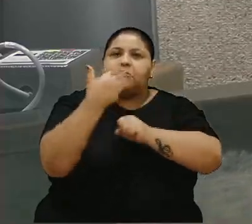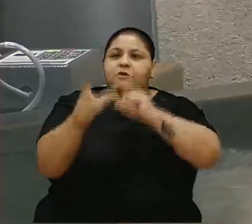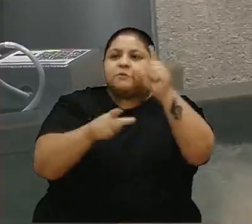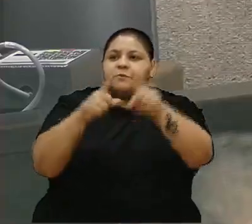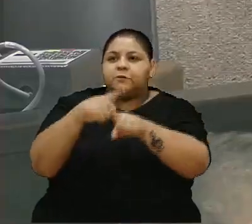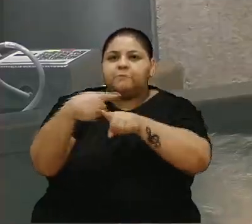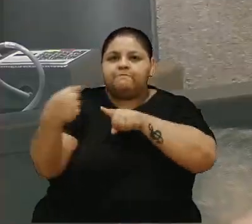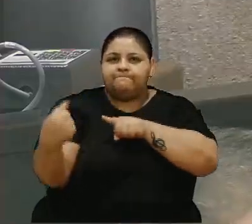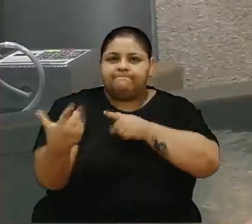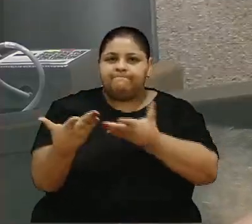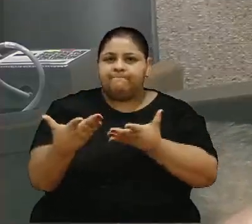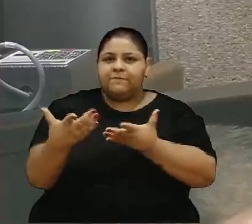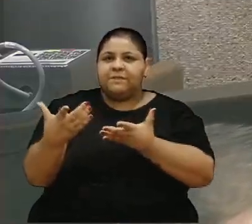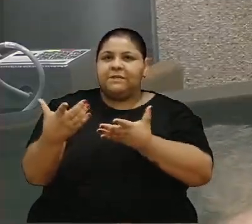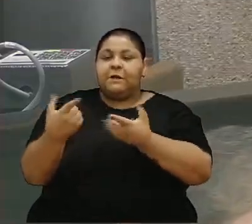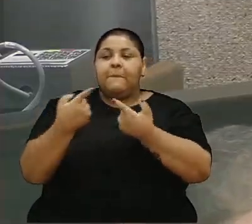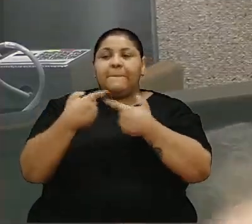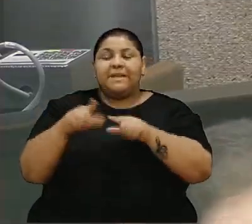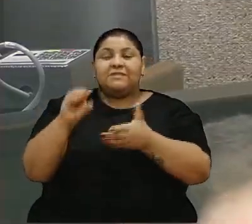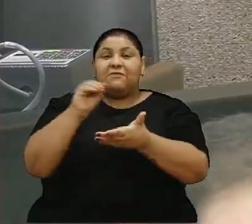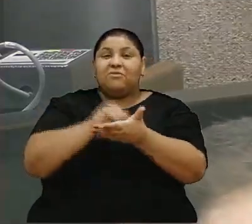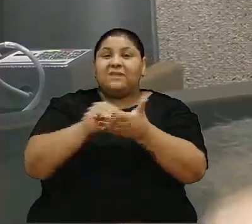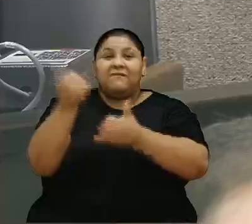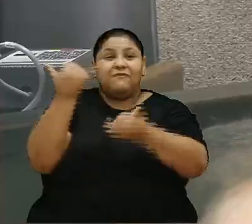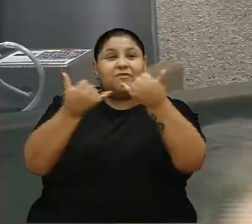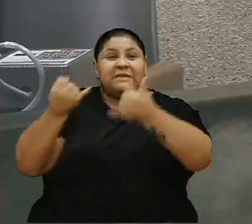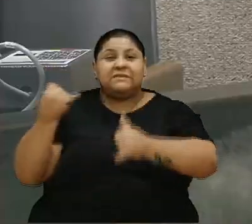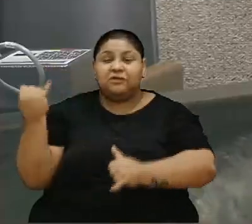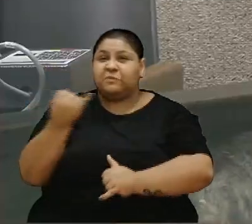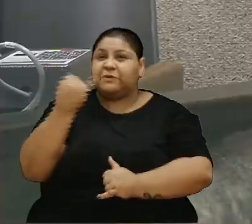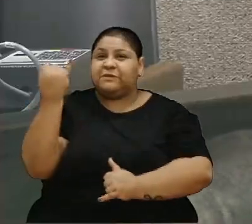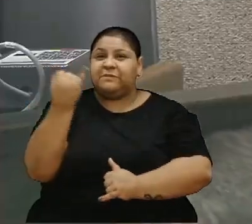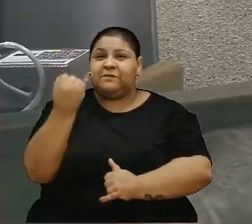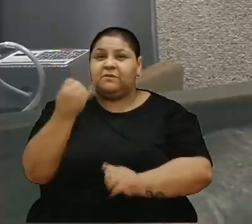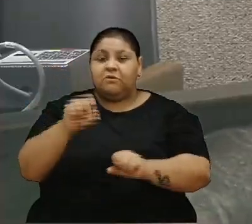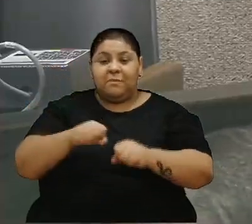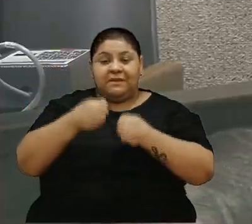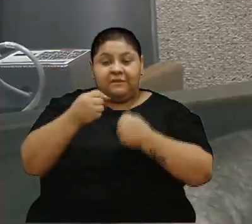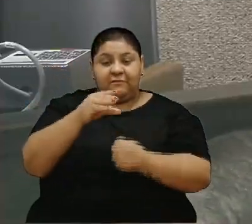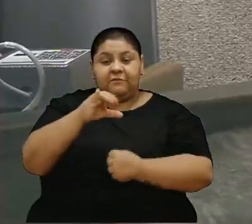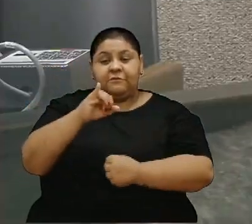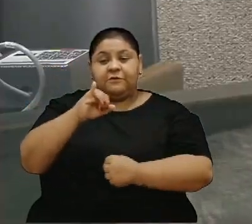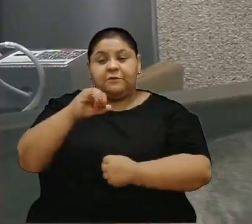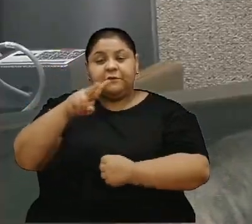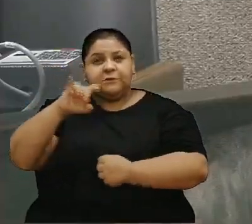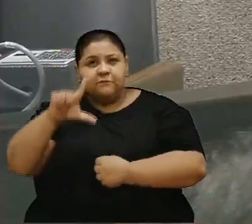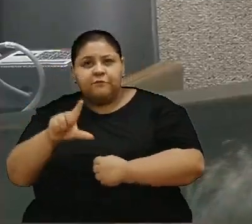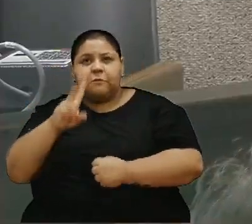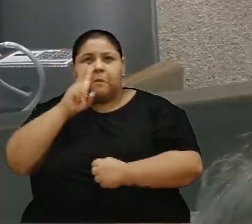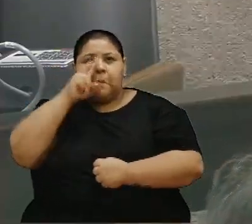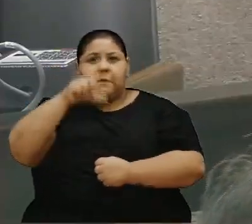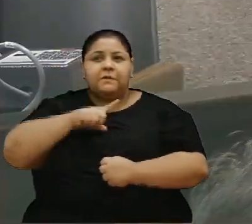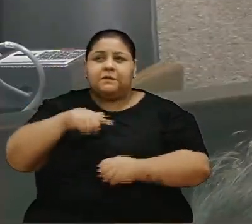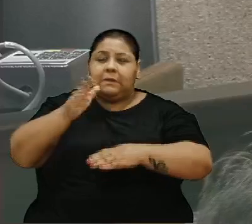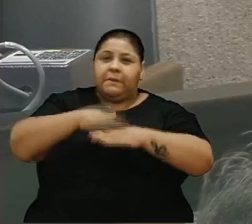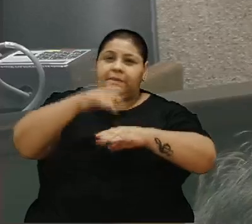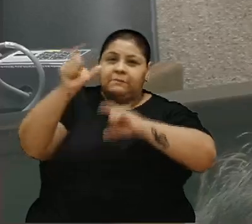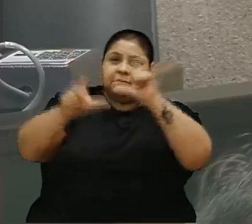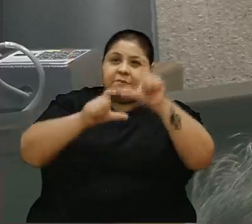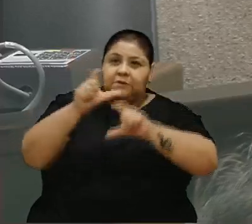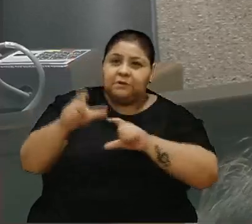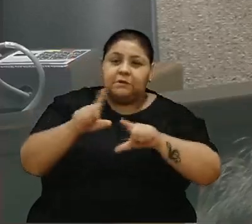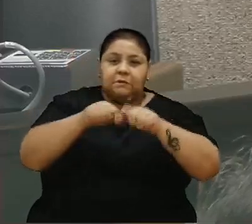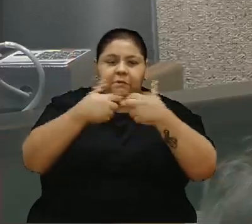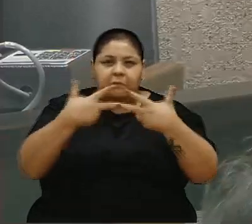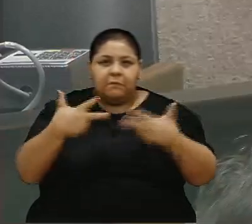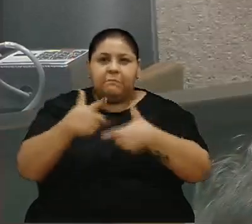saírem sem todas as informações importantes. Então, além de uma defesa civil forte, que tenha mais pessoas, que tenha